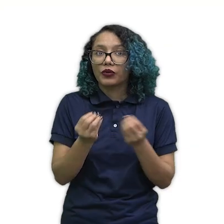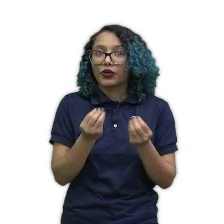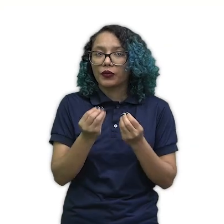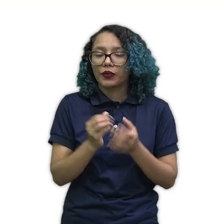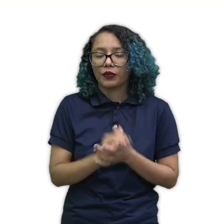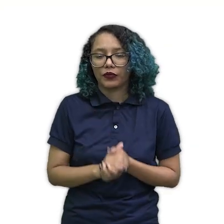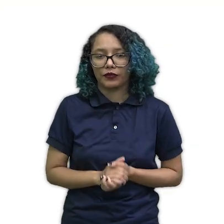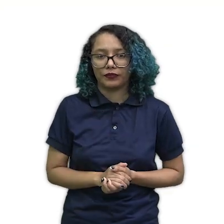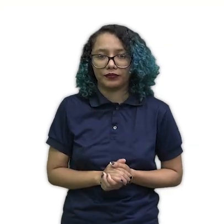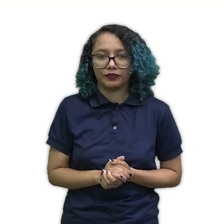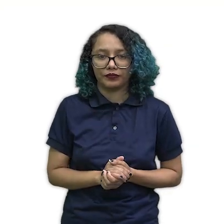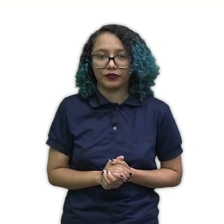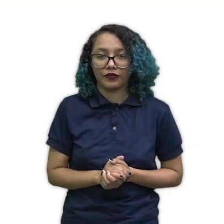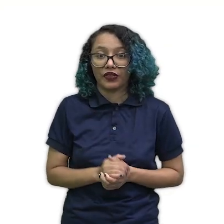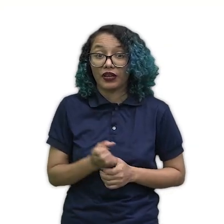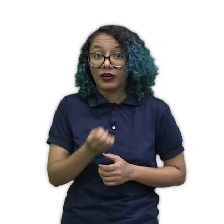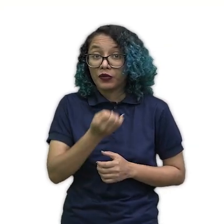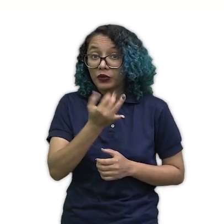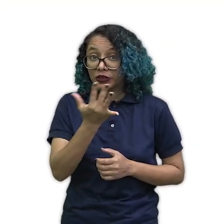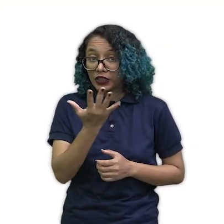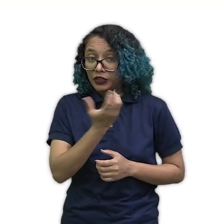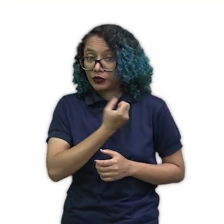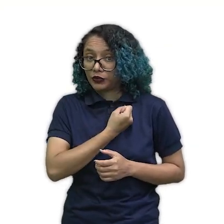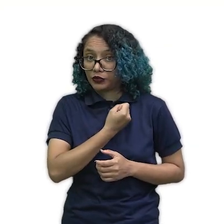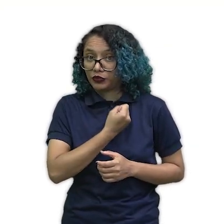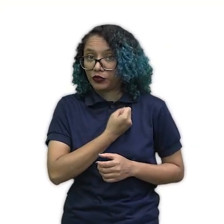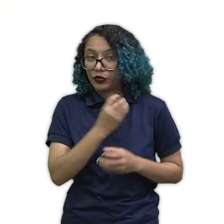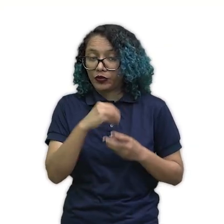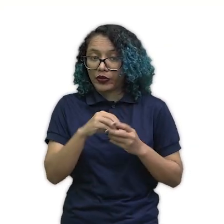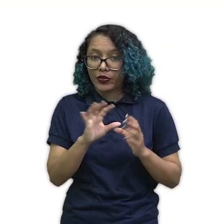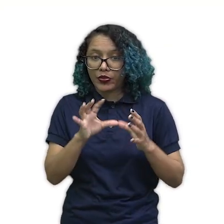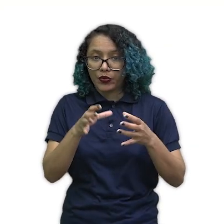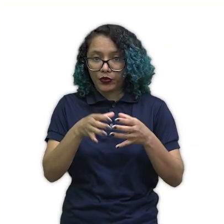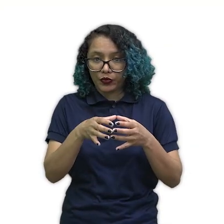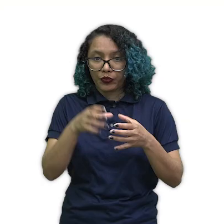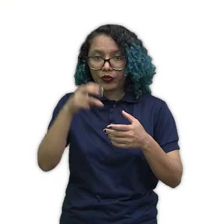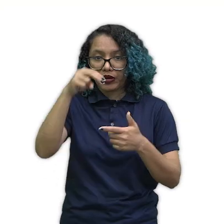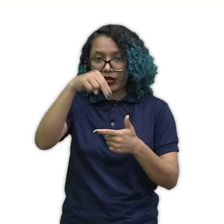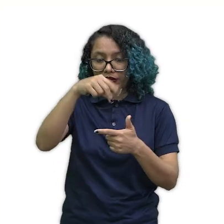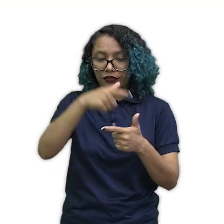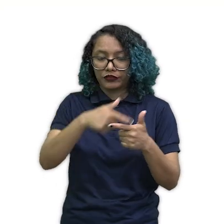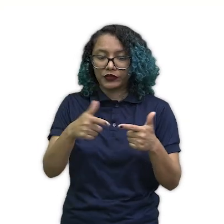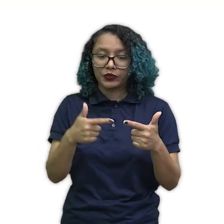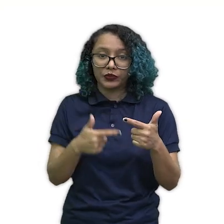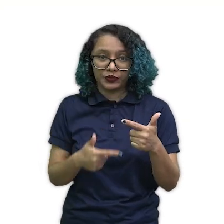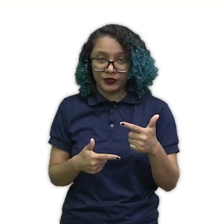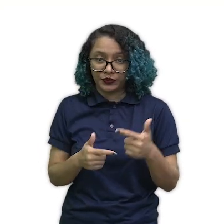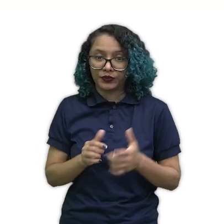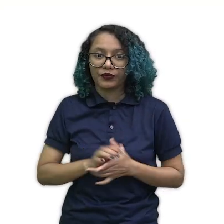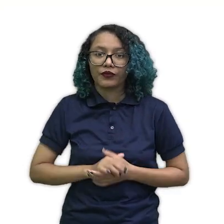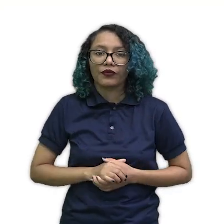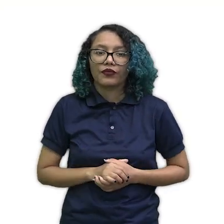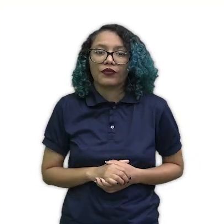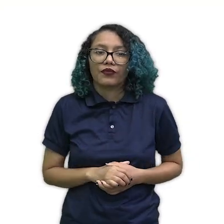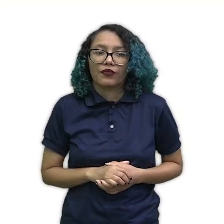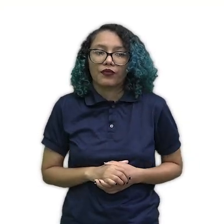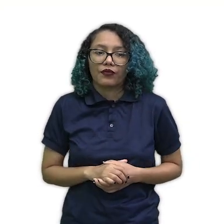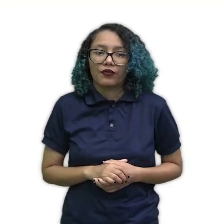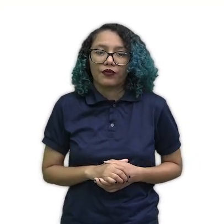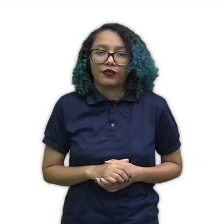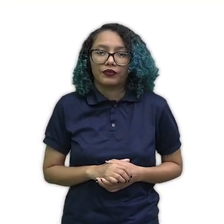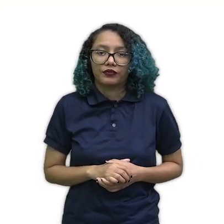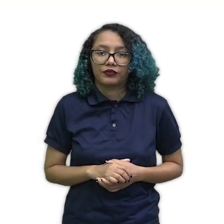você vai pegar a quantidade de elementos, n, e dividir por 2. Como nós temos